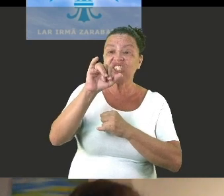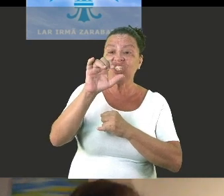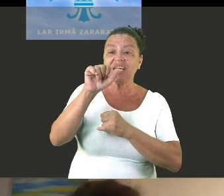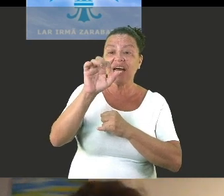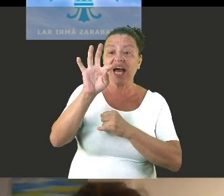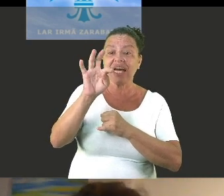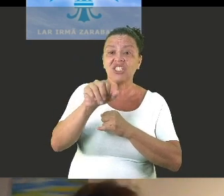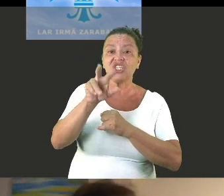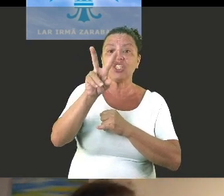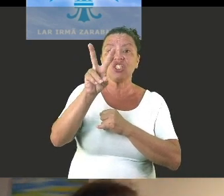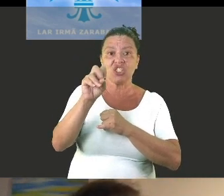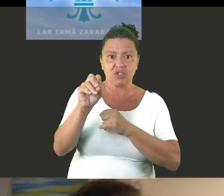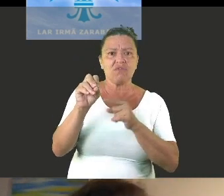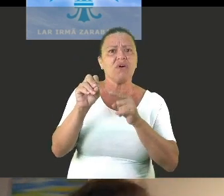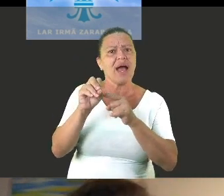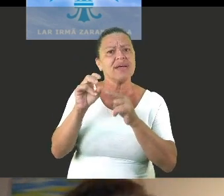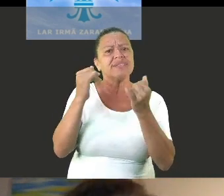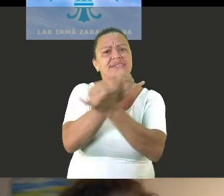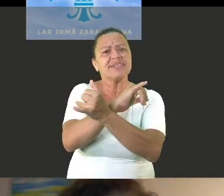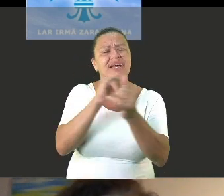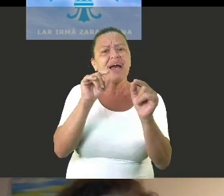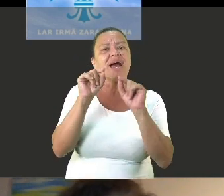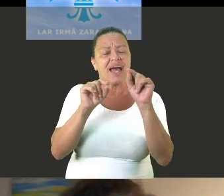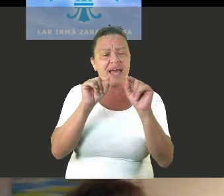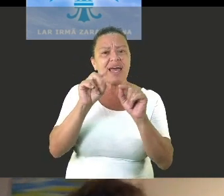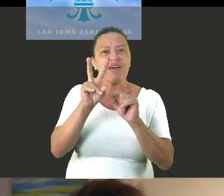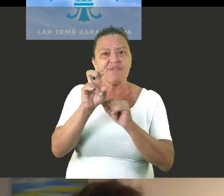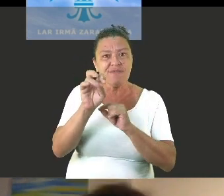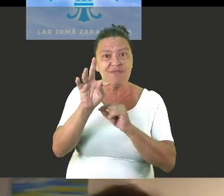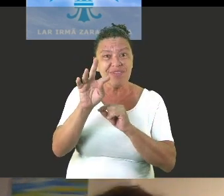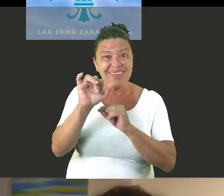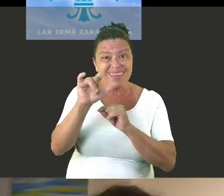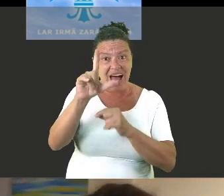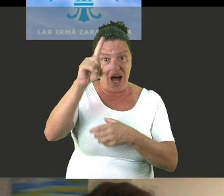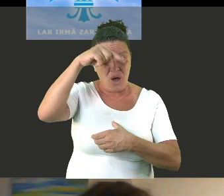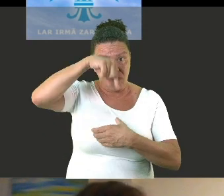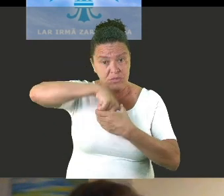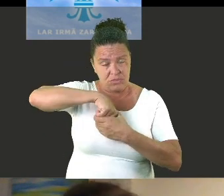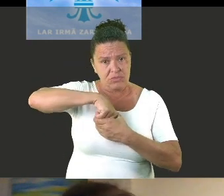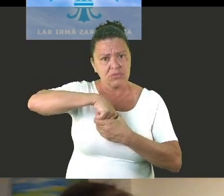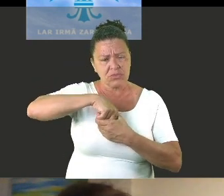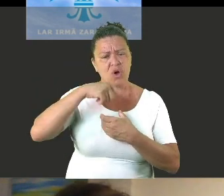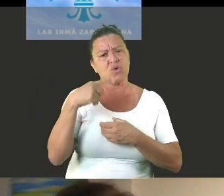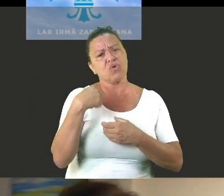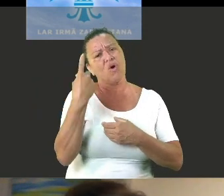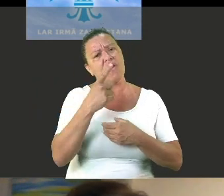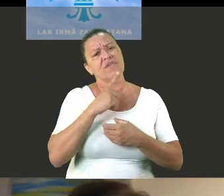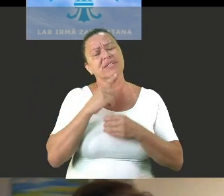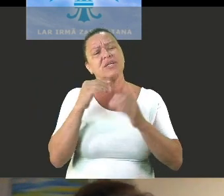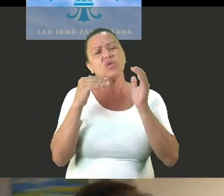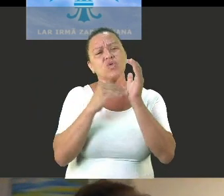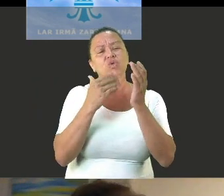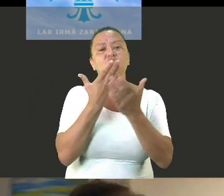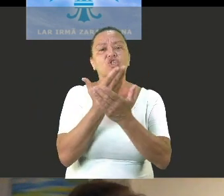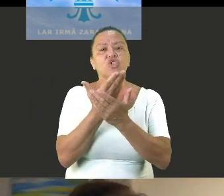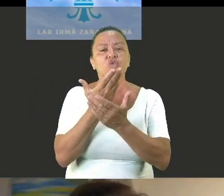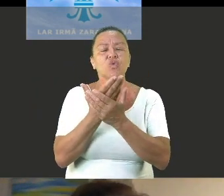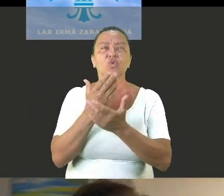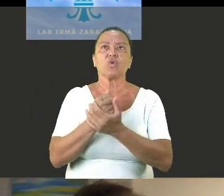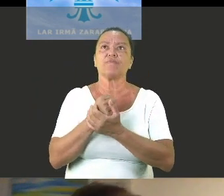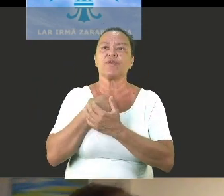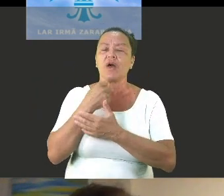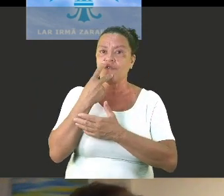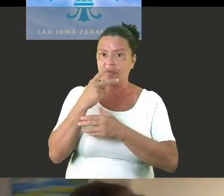irradia. Essa energia vital interior, quando nós fizemos os últimos estudos, quando nós